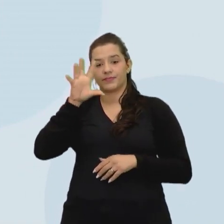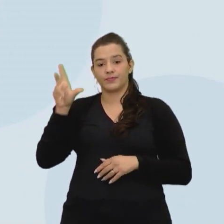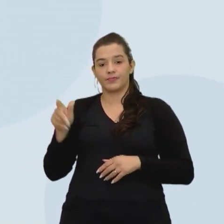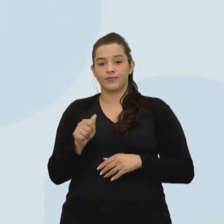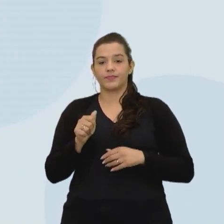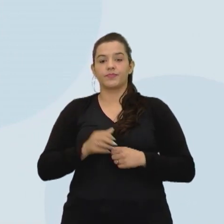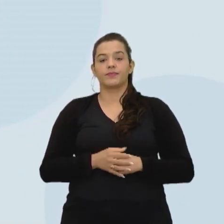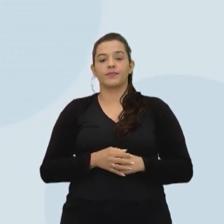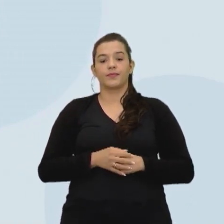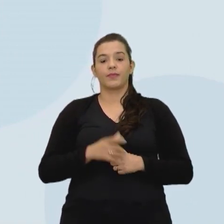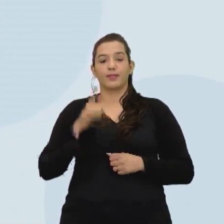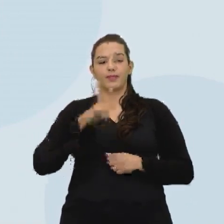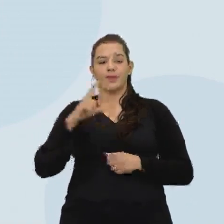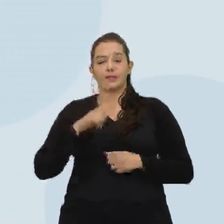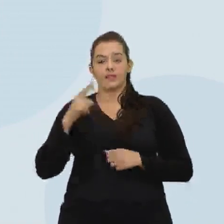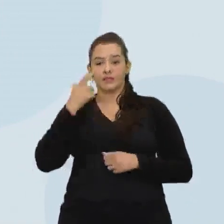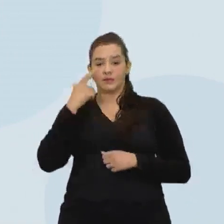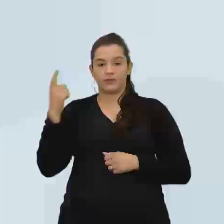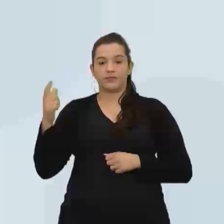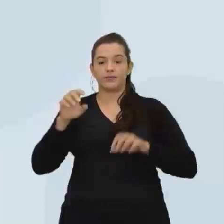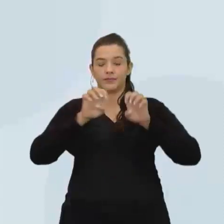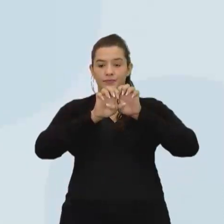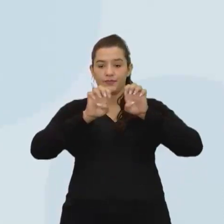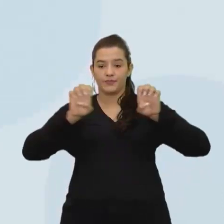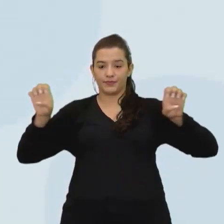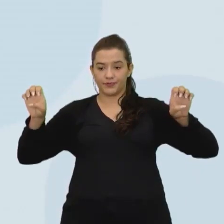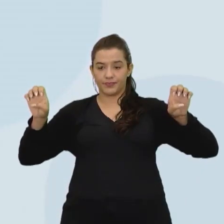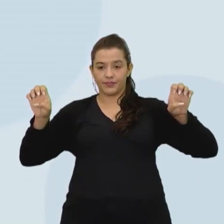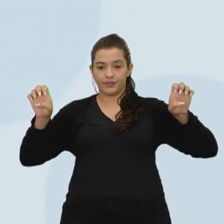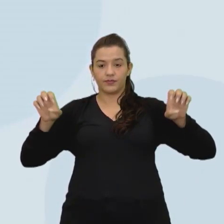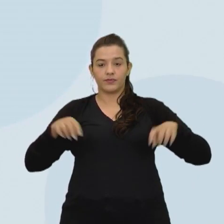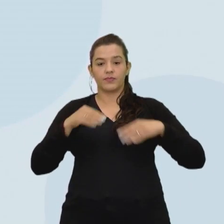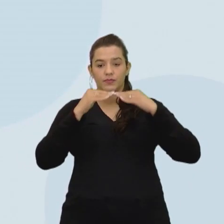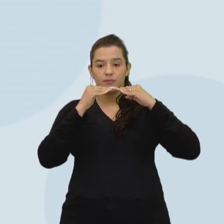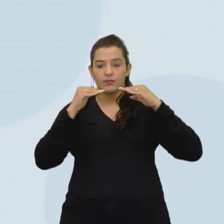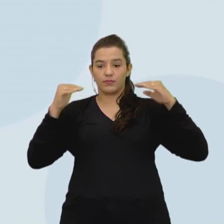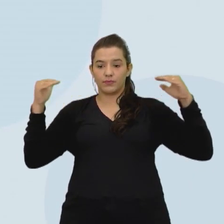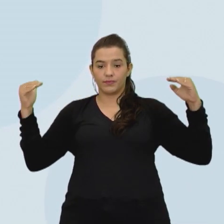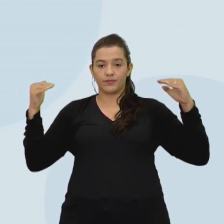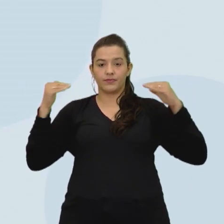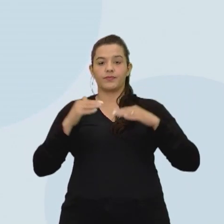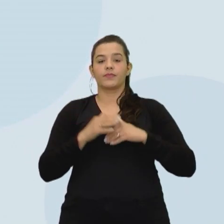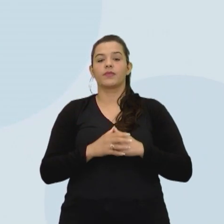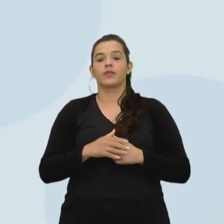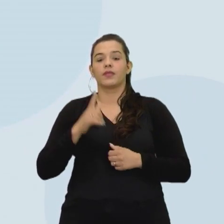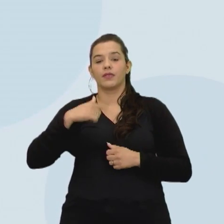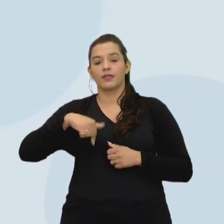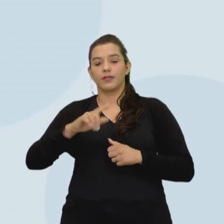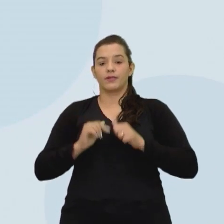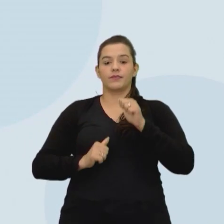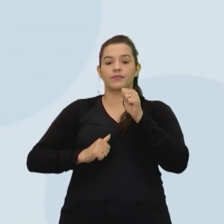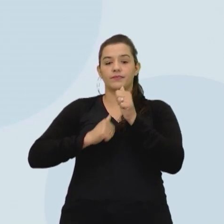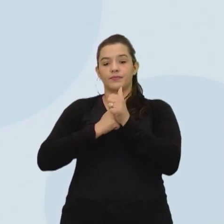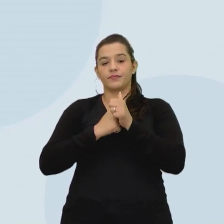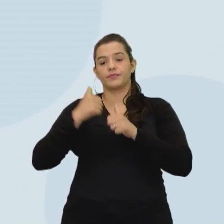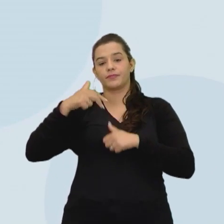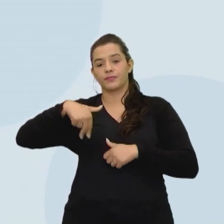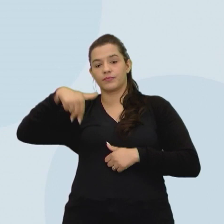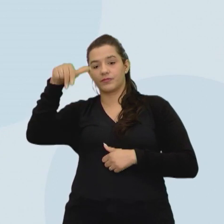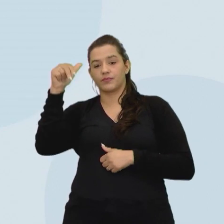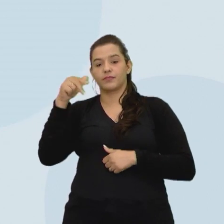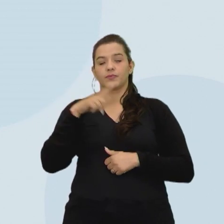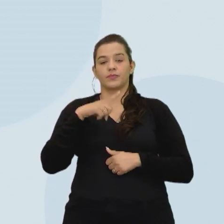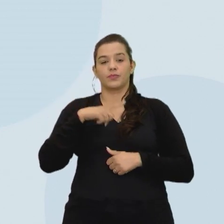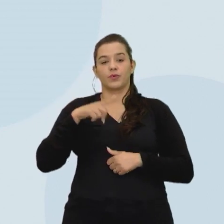né? Se a gente divide aqui, ó, a linha do Equador, a gente vê, né, uma relação bem próxima, né, do hemisfério norte